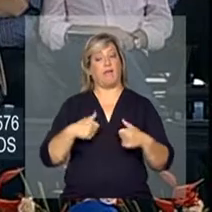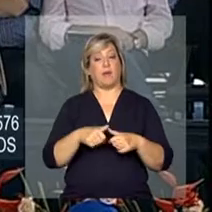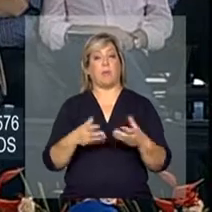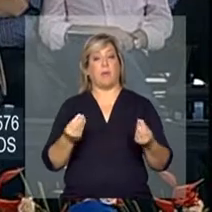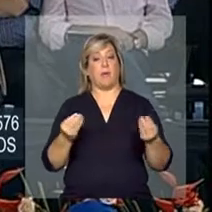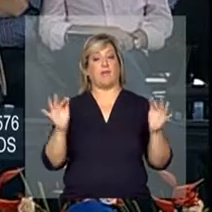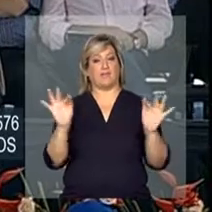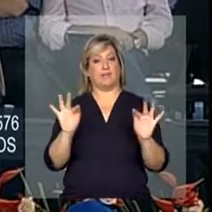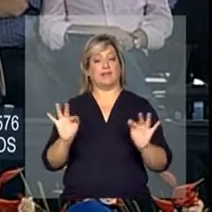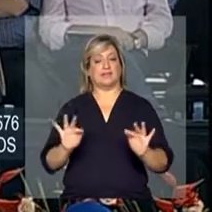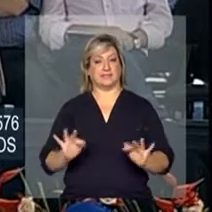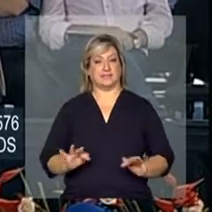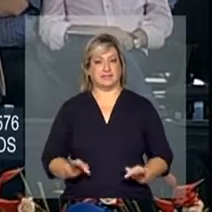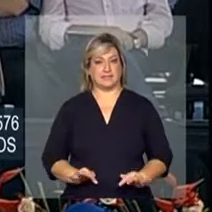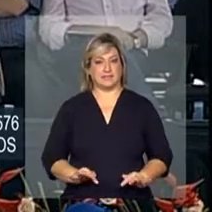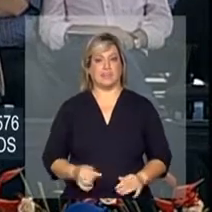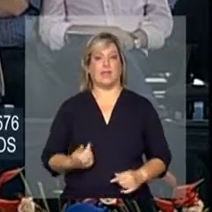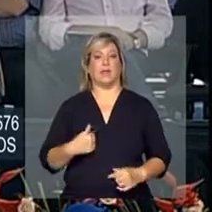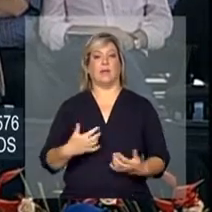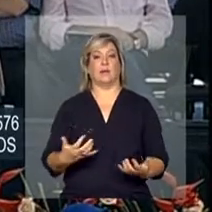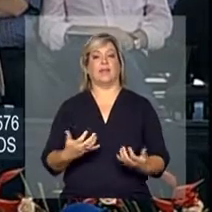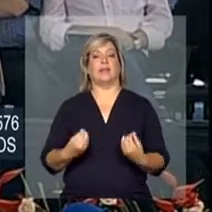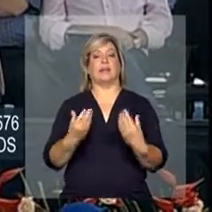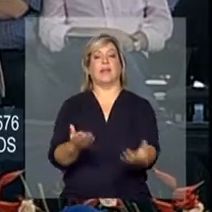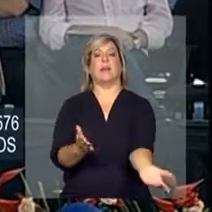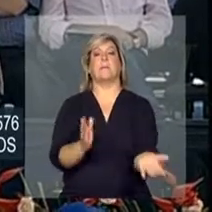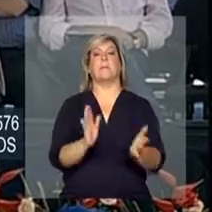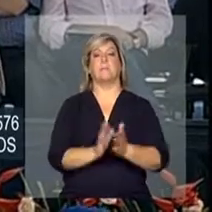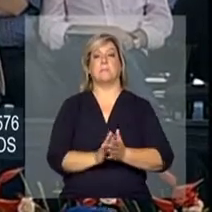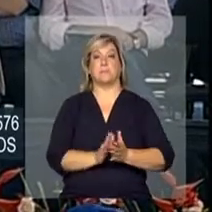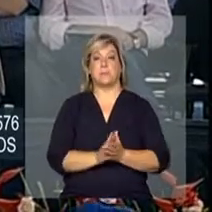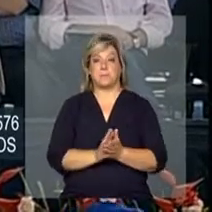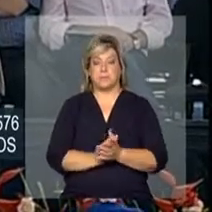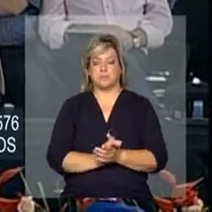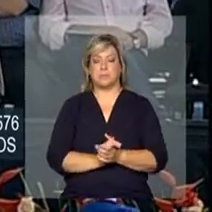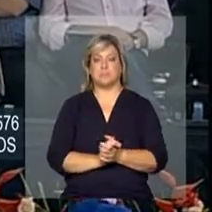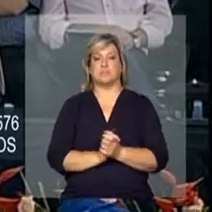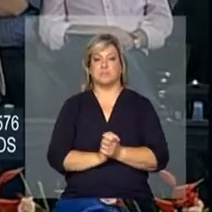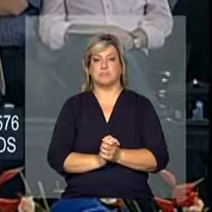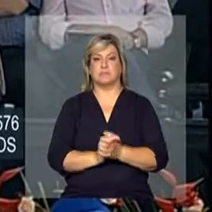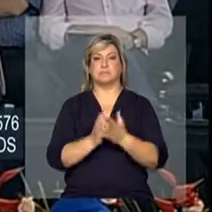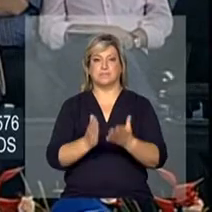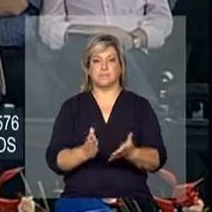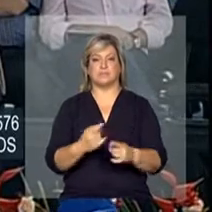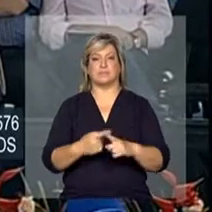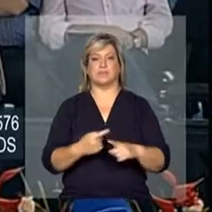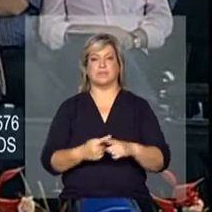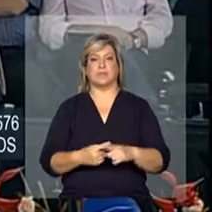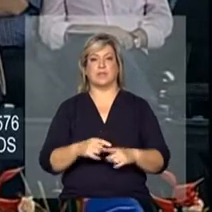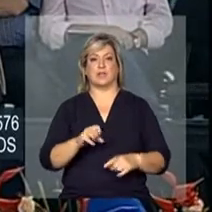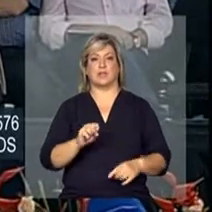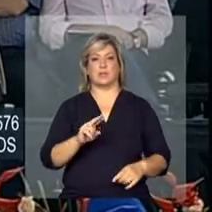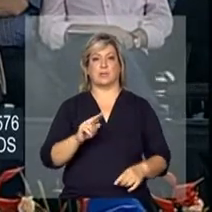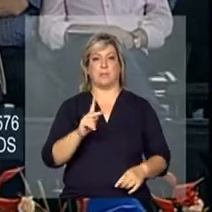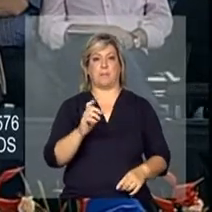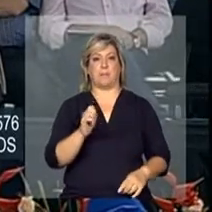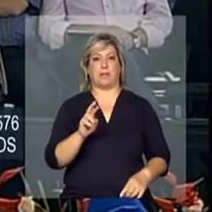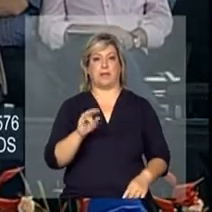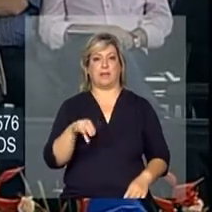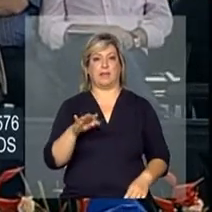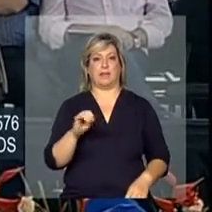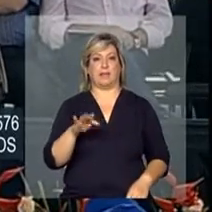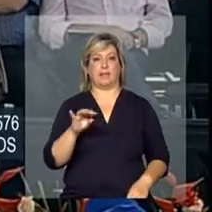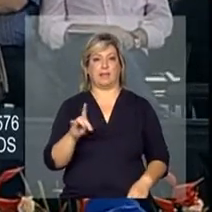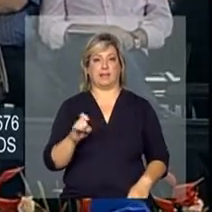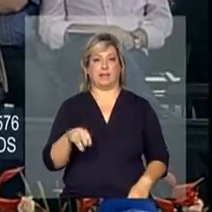viu, Jorge Hereda? E queria dar os parabéns aqui para o superintendente da Caixa.